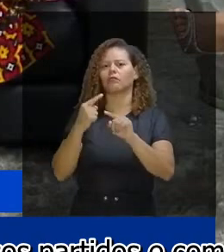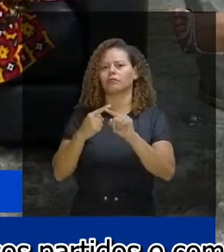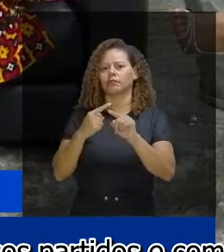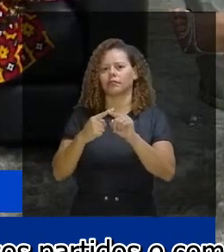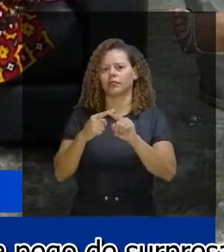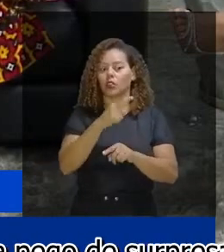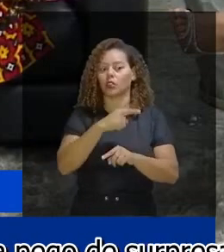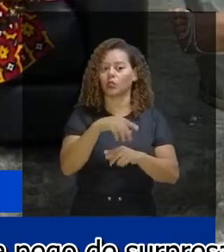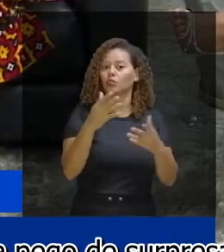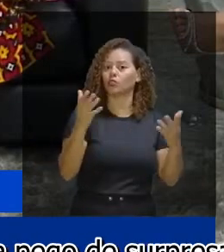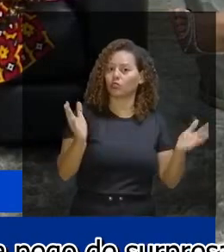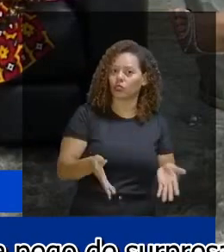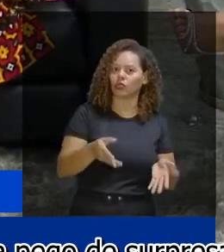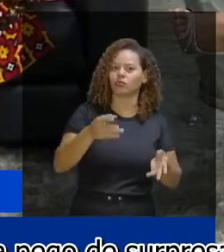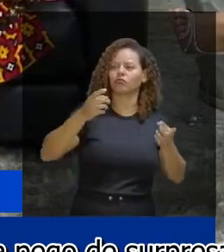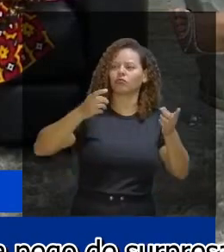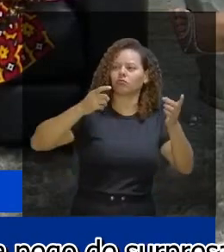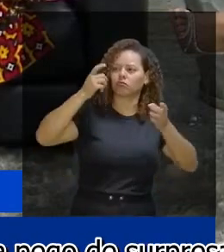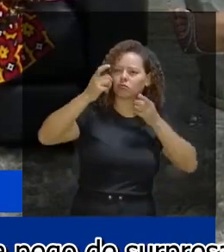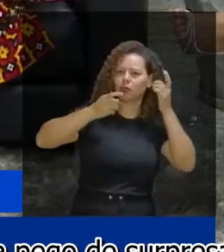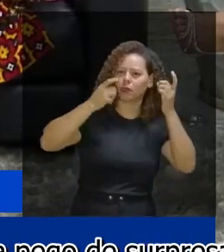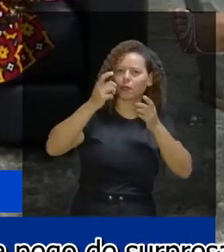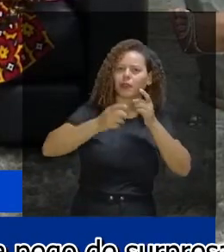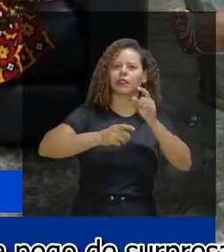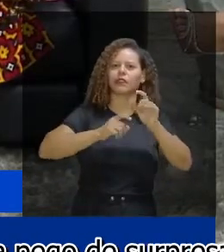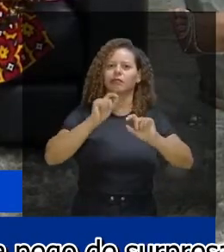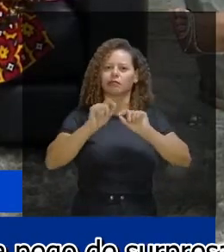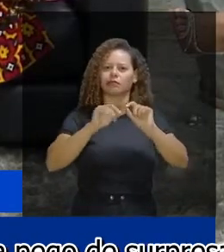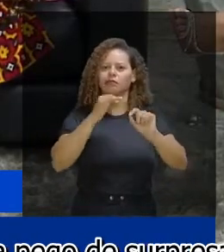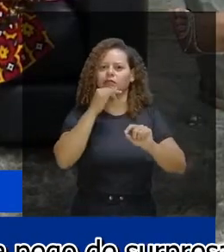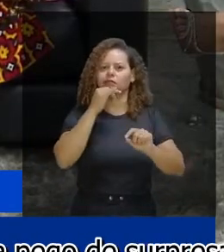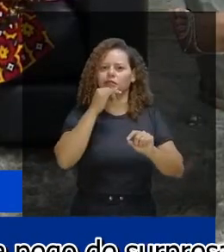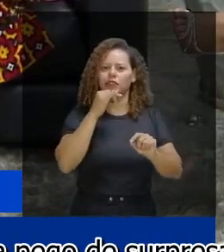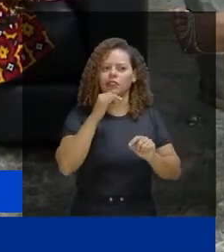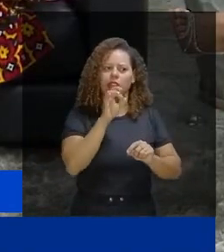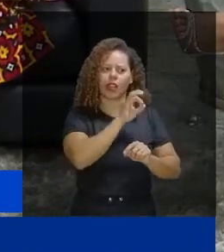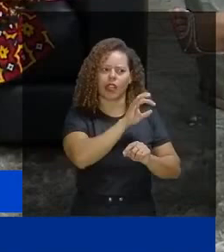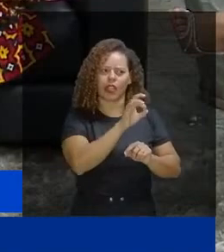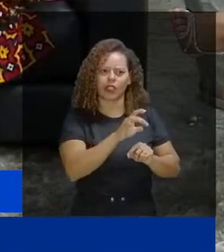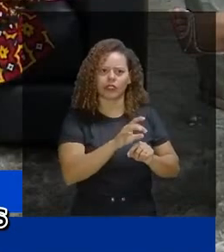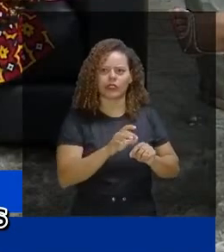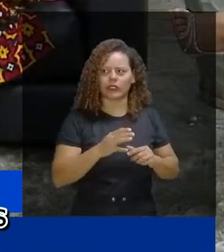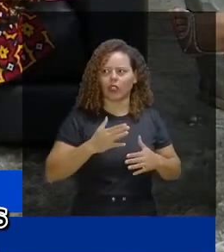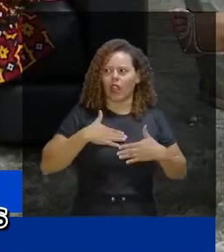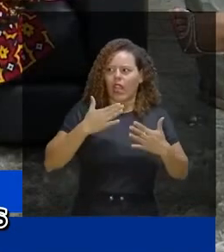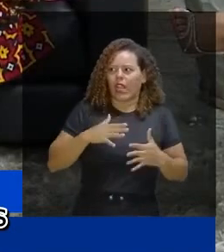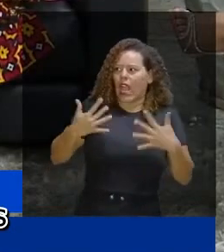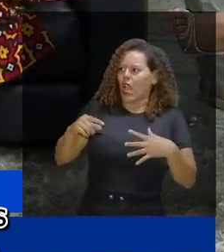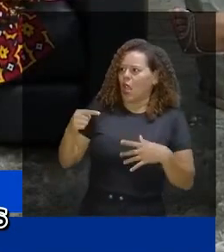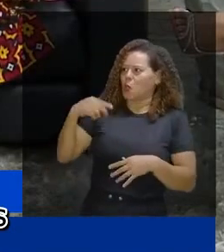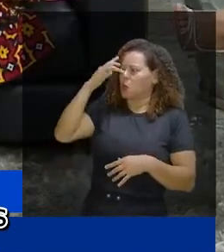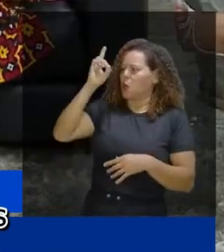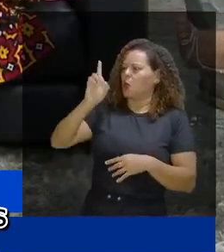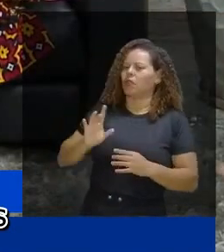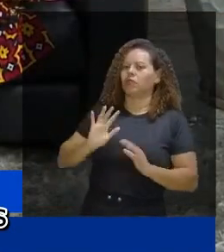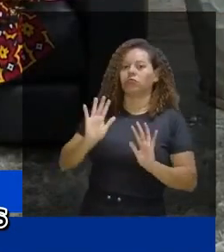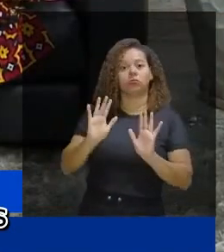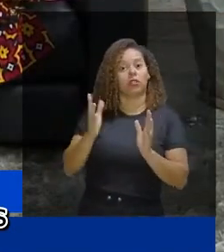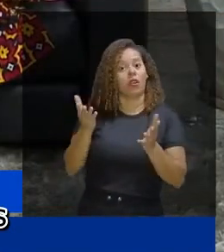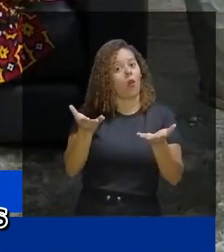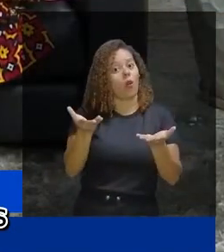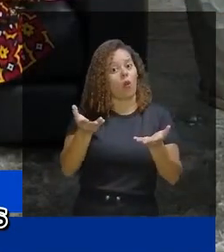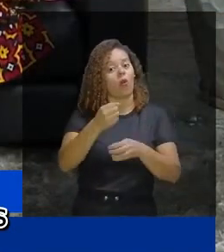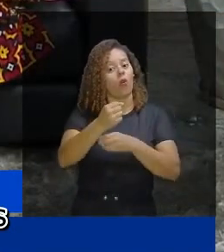nossos candidatos, porque eu não quero que ninguém seja pego de surpresa. Eu quero que os candidatos desse ano e os